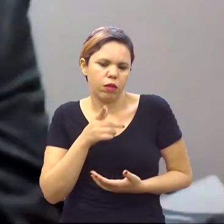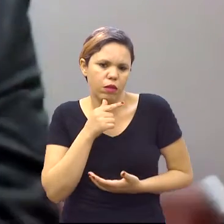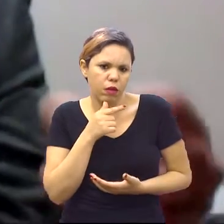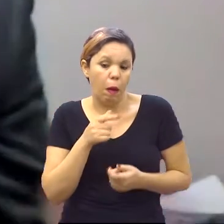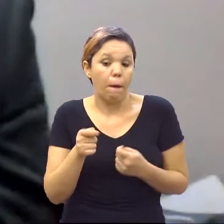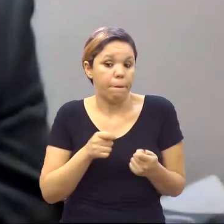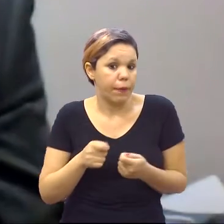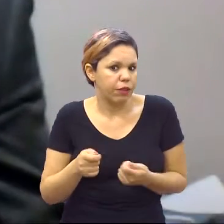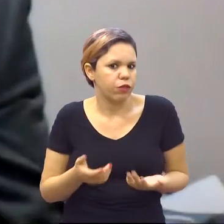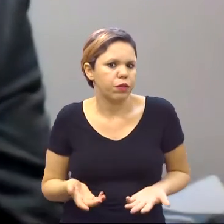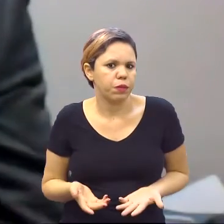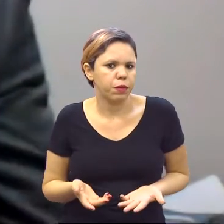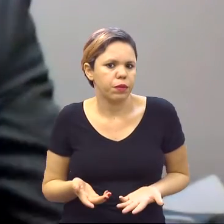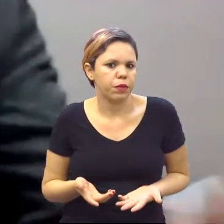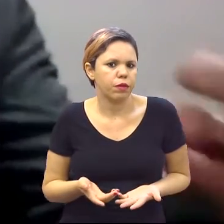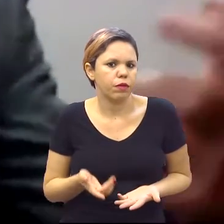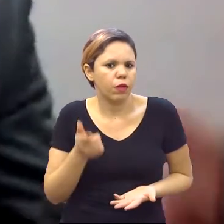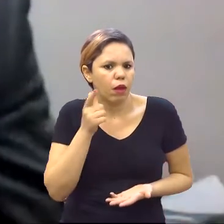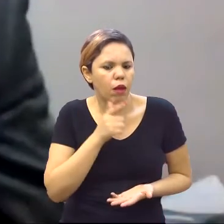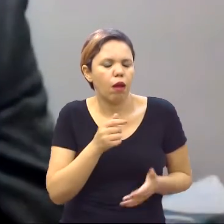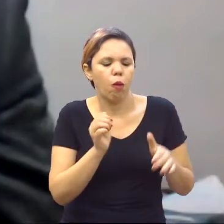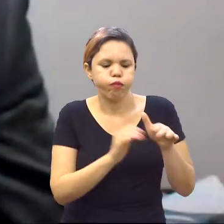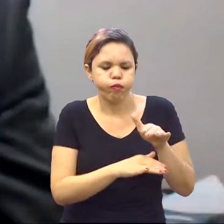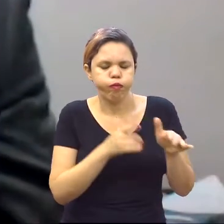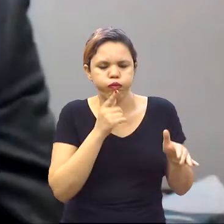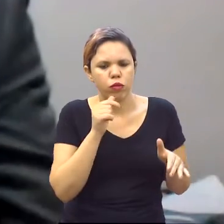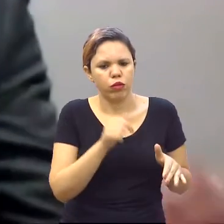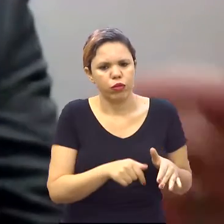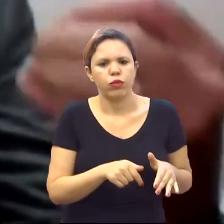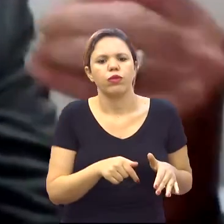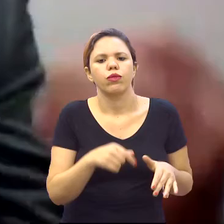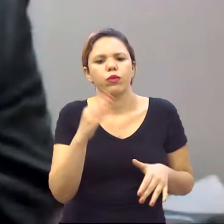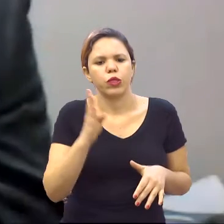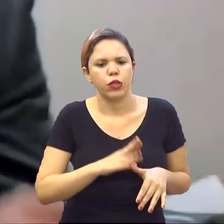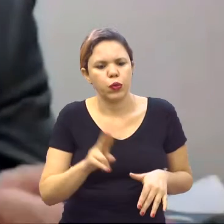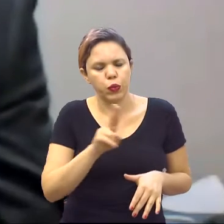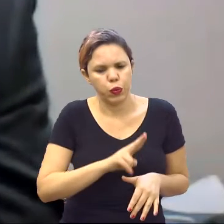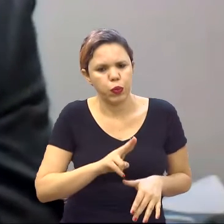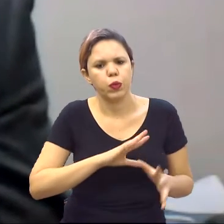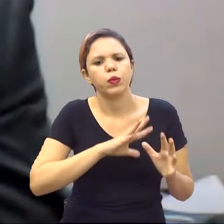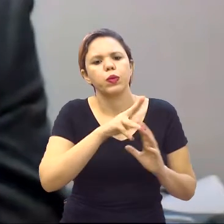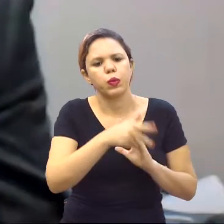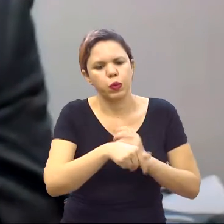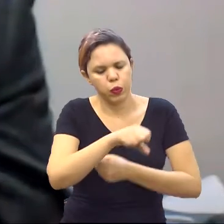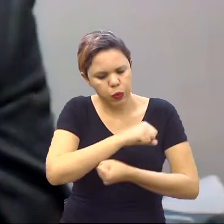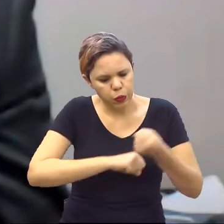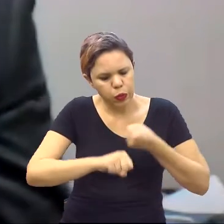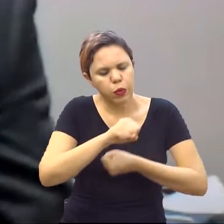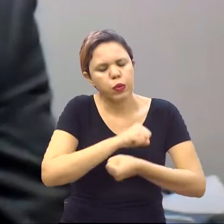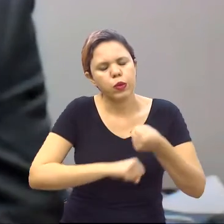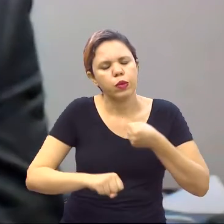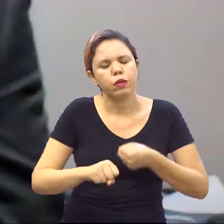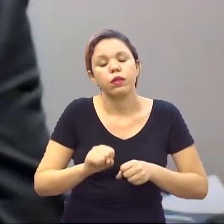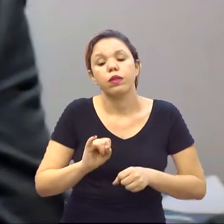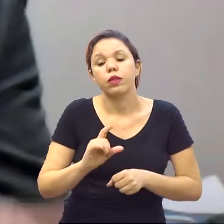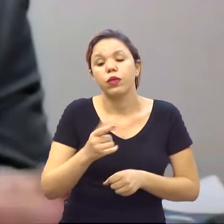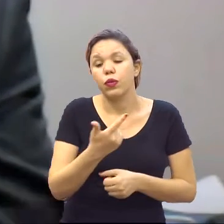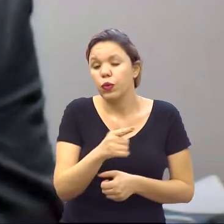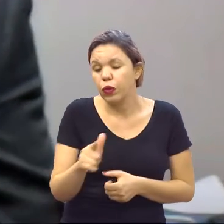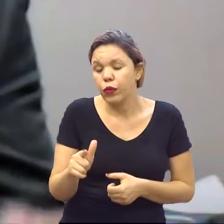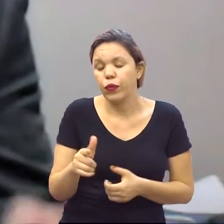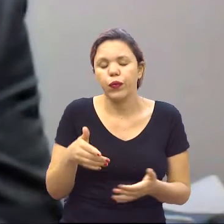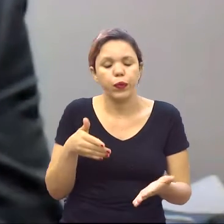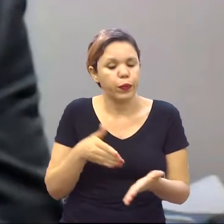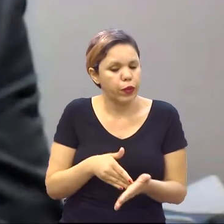temos que tomar medidas para reter a água aqui, fazer o seu uso sustentável, para que não tenhamos